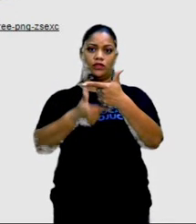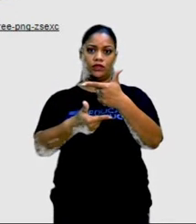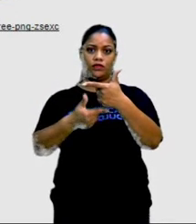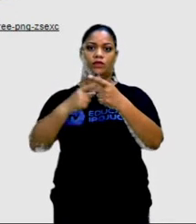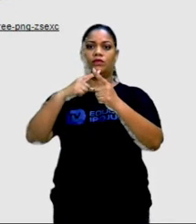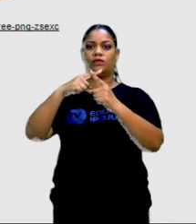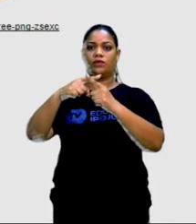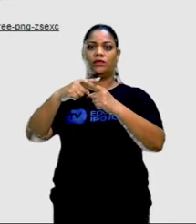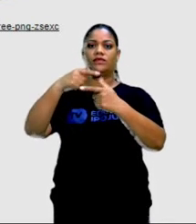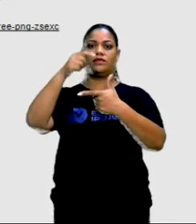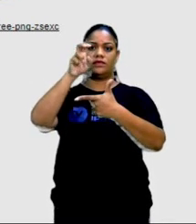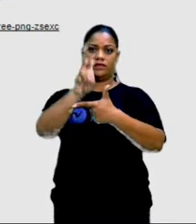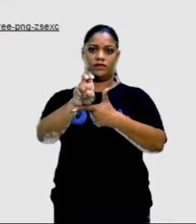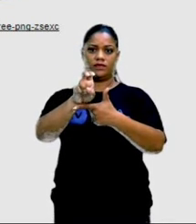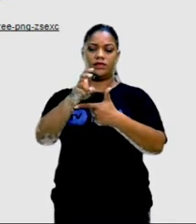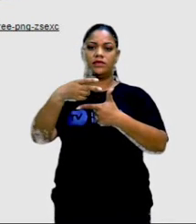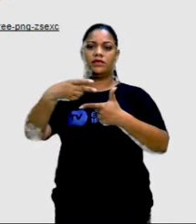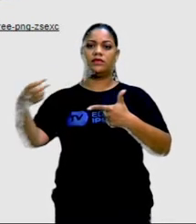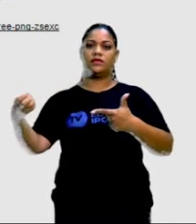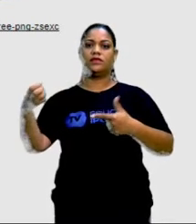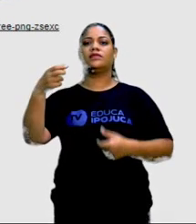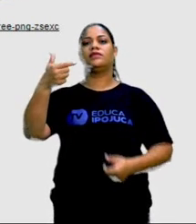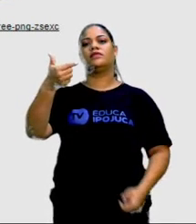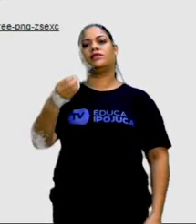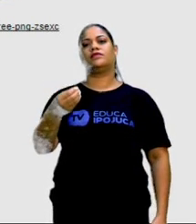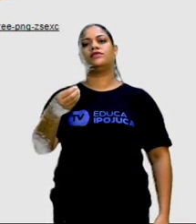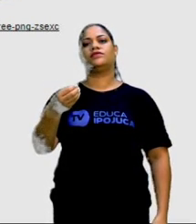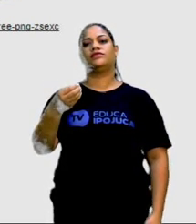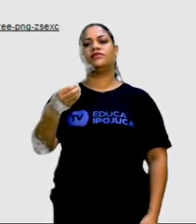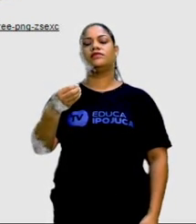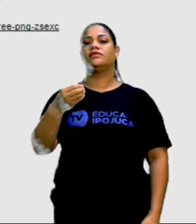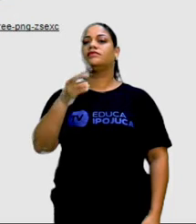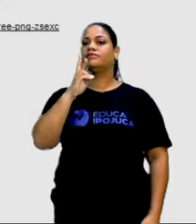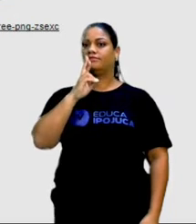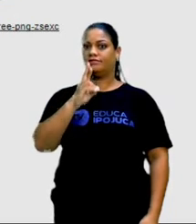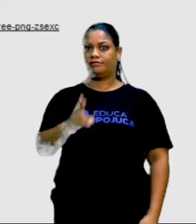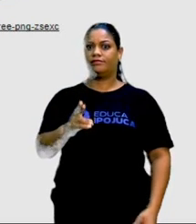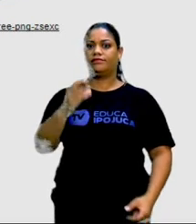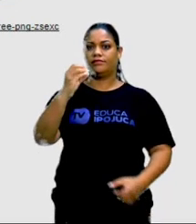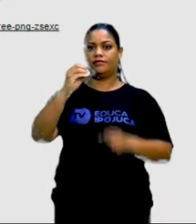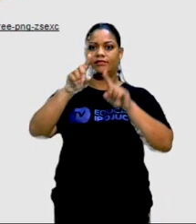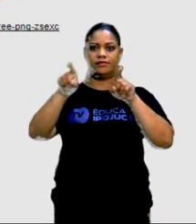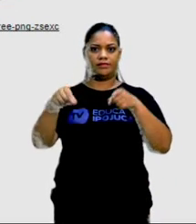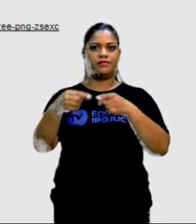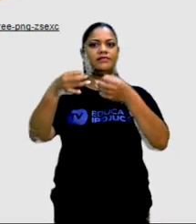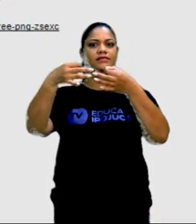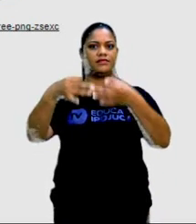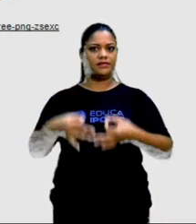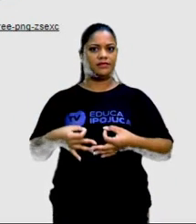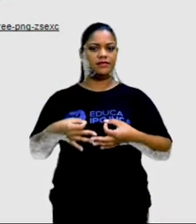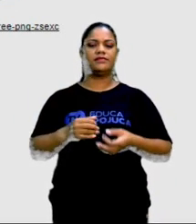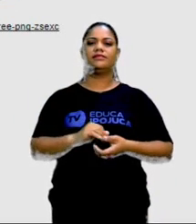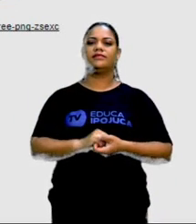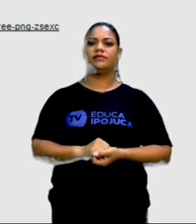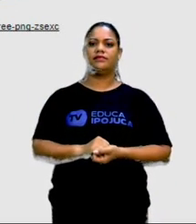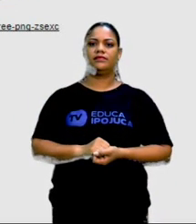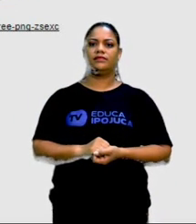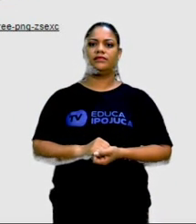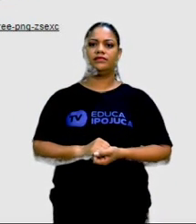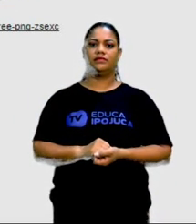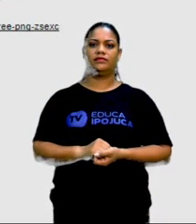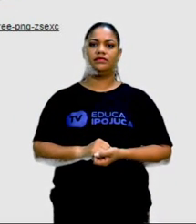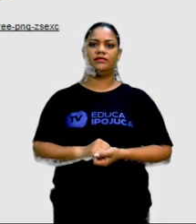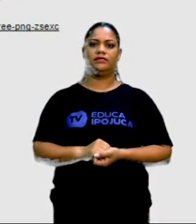multiplica 2 vezes 5, 10. Então, você viu que a sua conta está certinha. Da